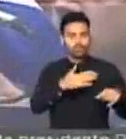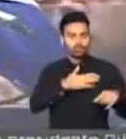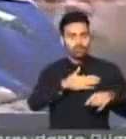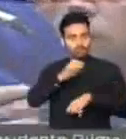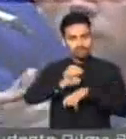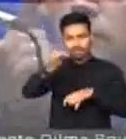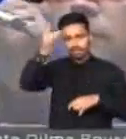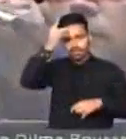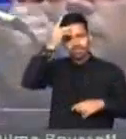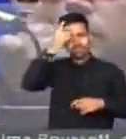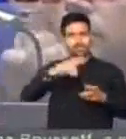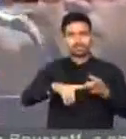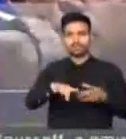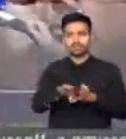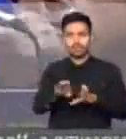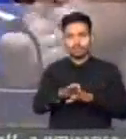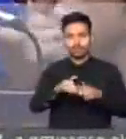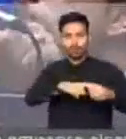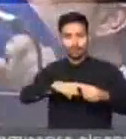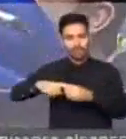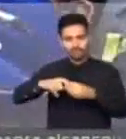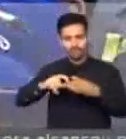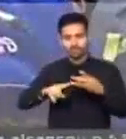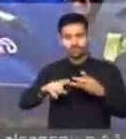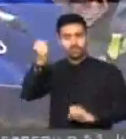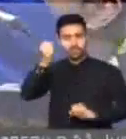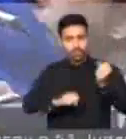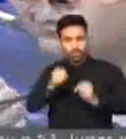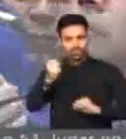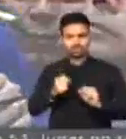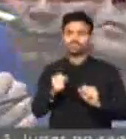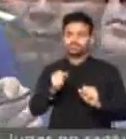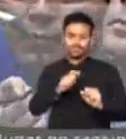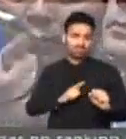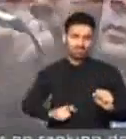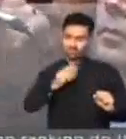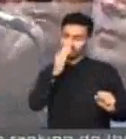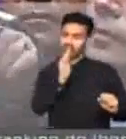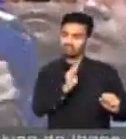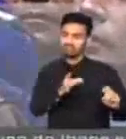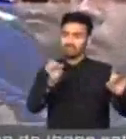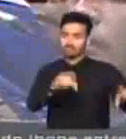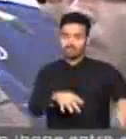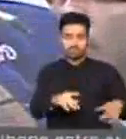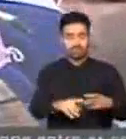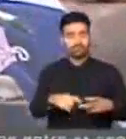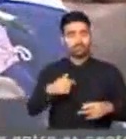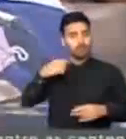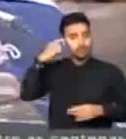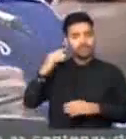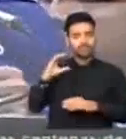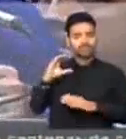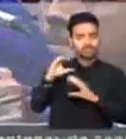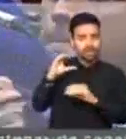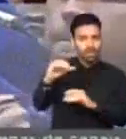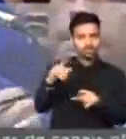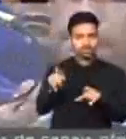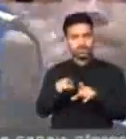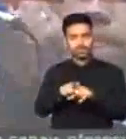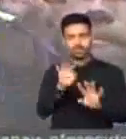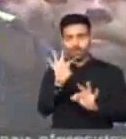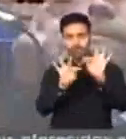Espírito Santo, pelo cooperativismo, pela indústria abandonada por esse governo, pela ciência e pela